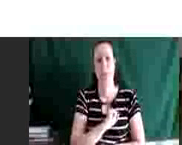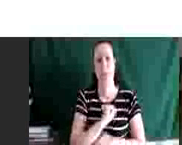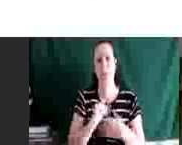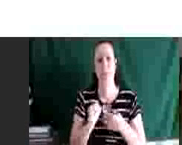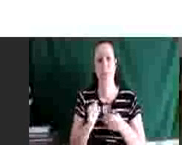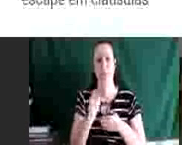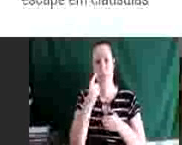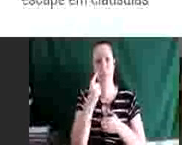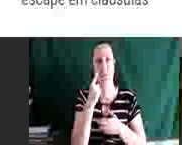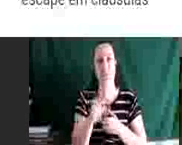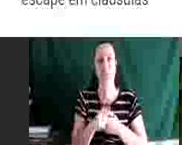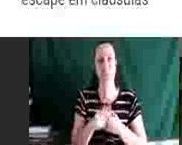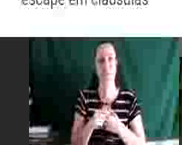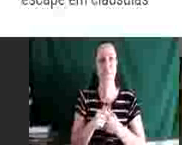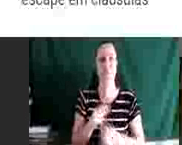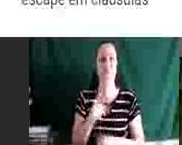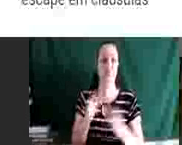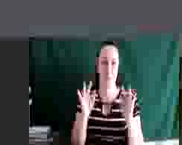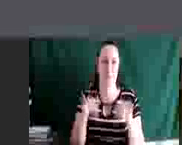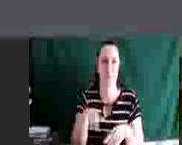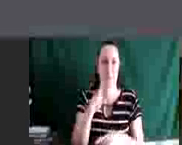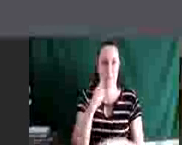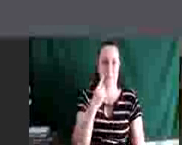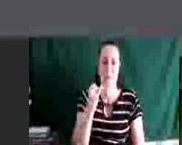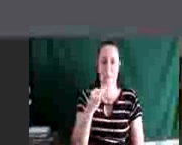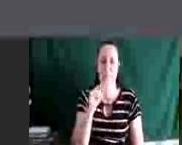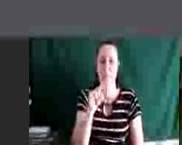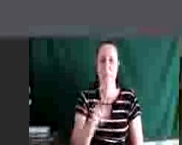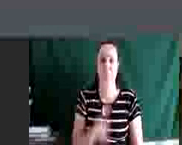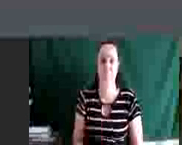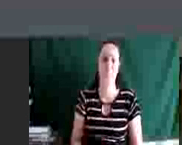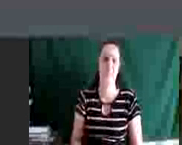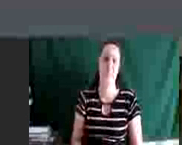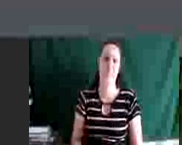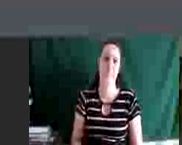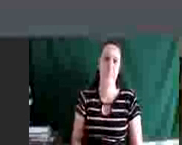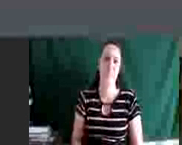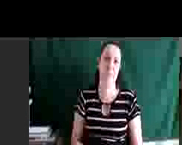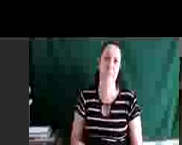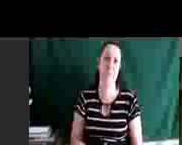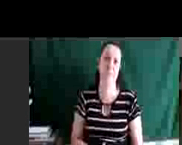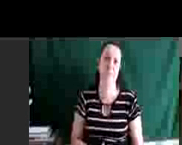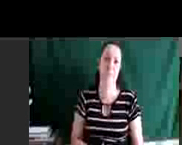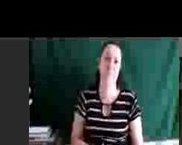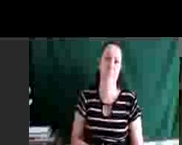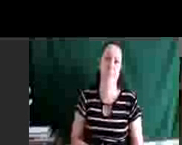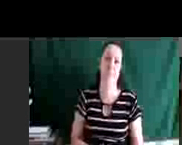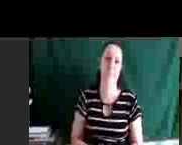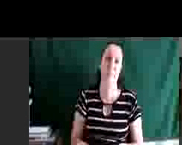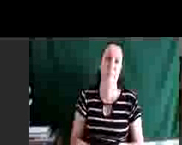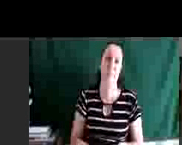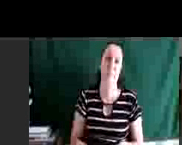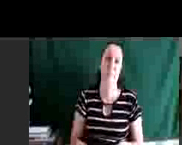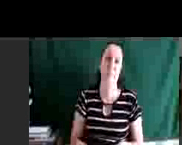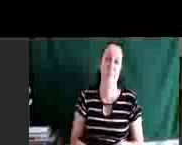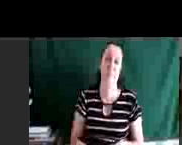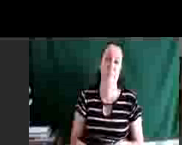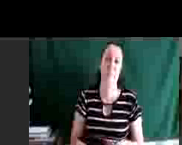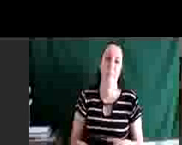logs, monitorar esses logs, se possivelmente efetuar um ataque de negação de serviço, porque o sistema caia fora do